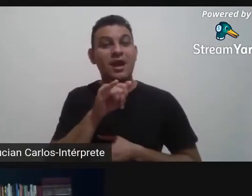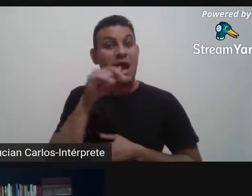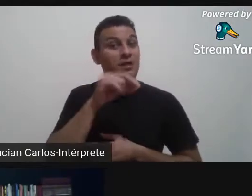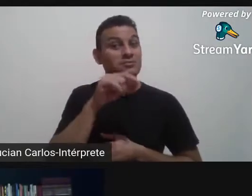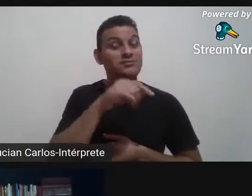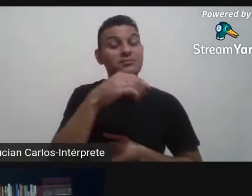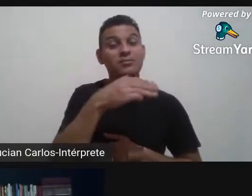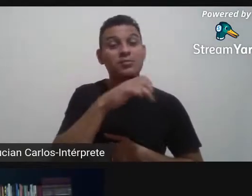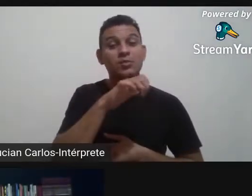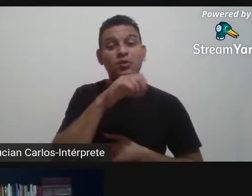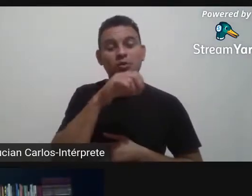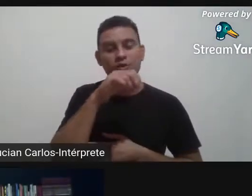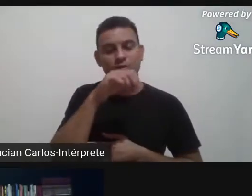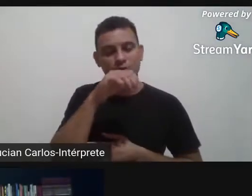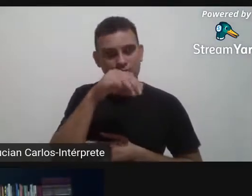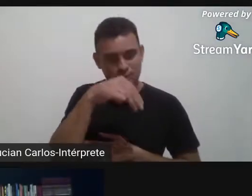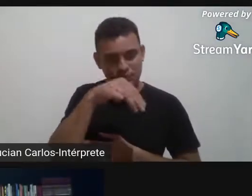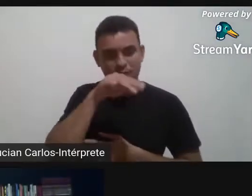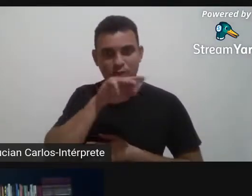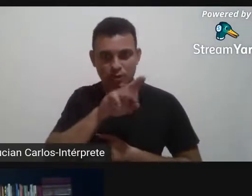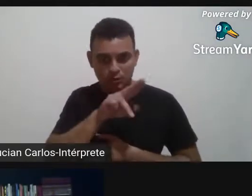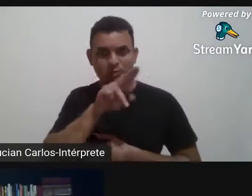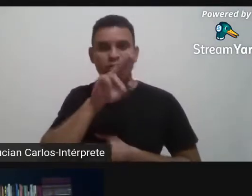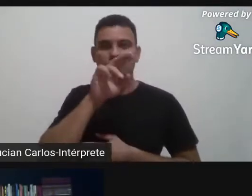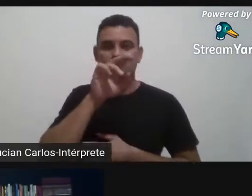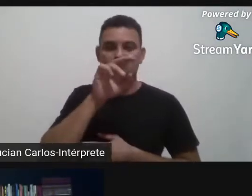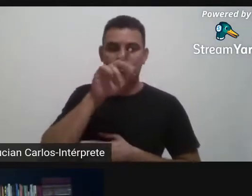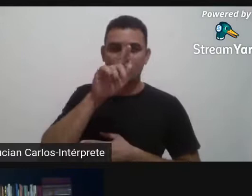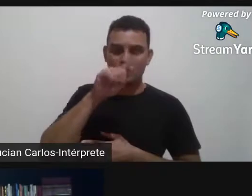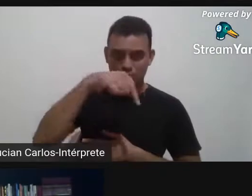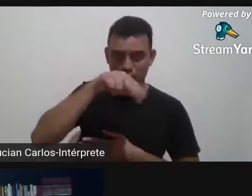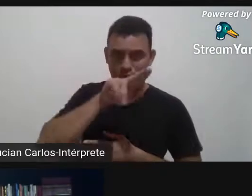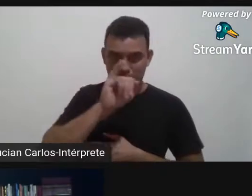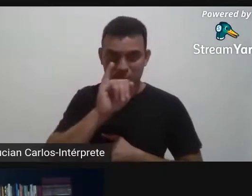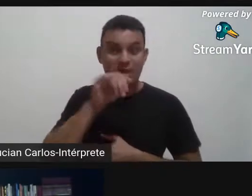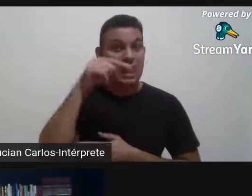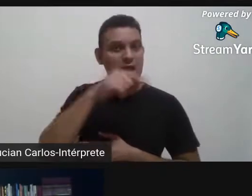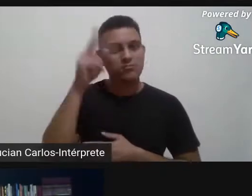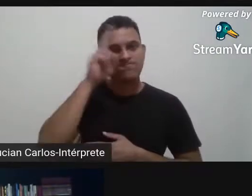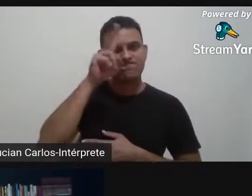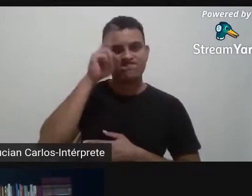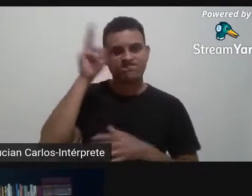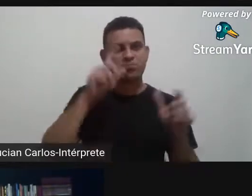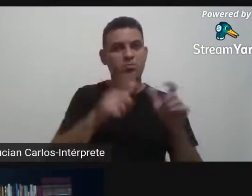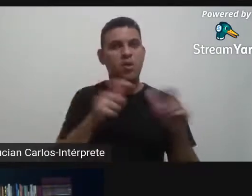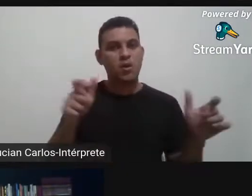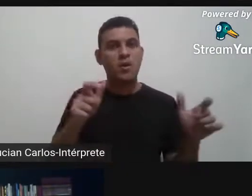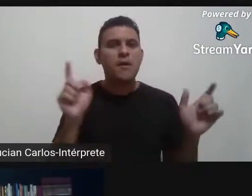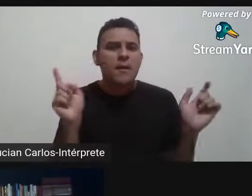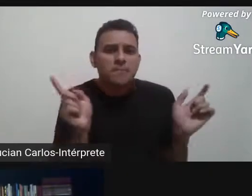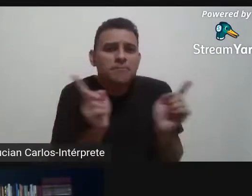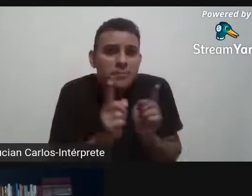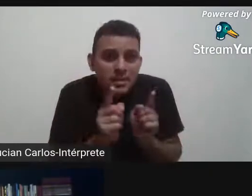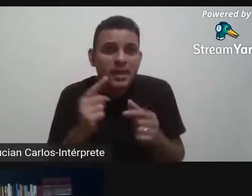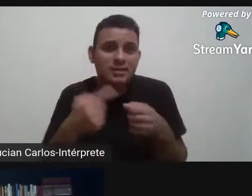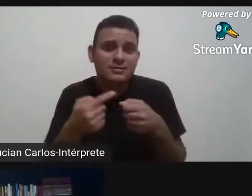Muqui, que é uma cidadezinha histórica, é o maior sítio histórico do Espírito Santo, embora seja uma cidade bem